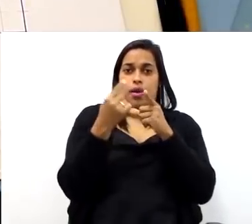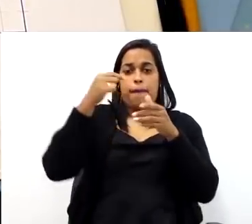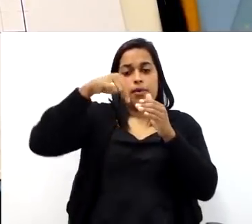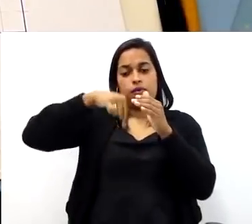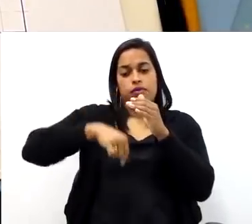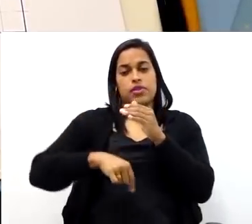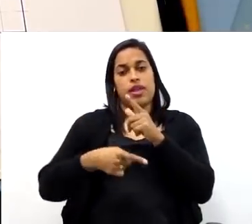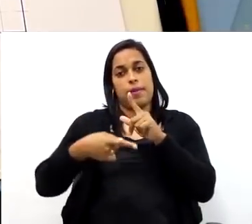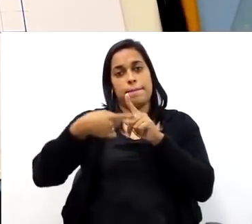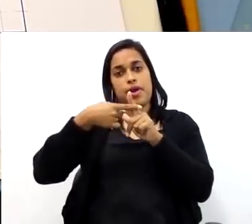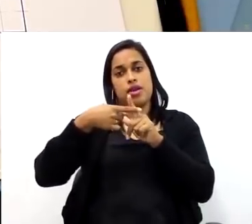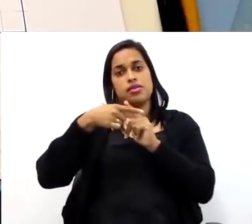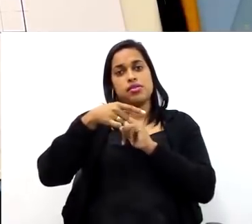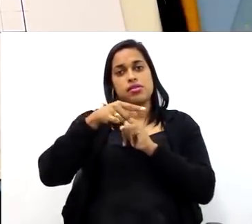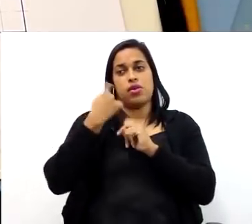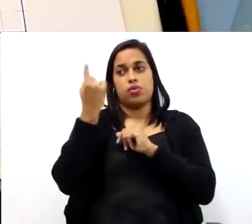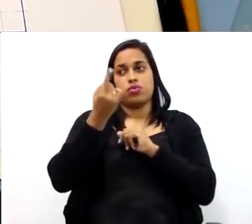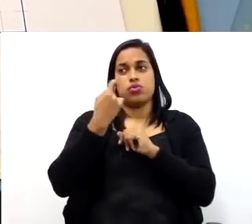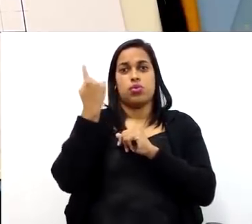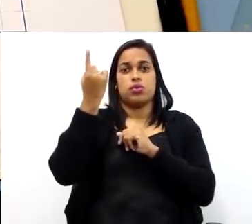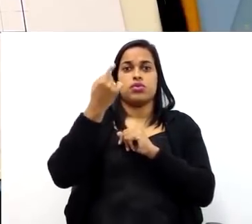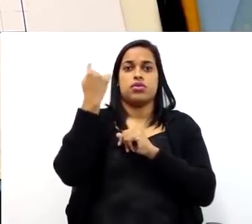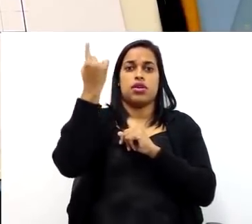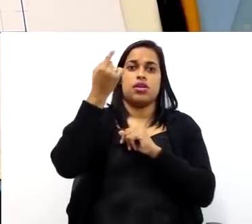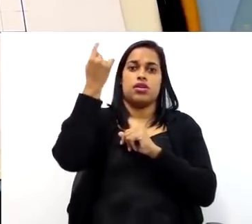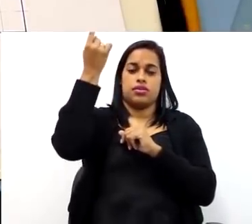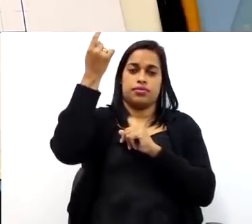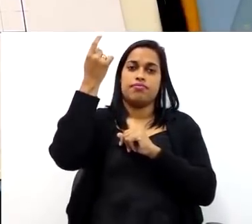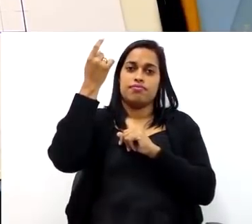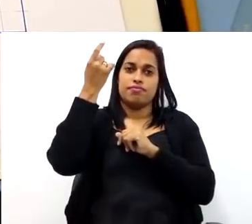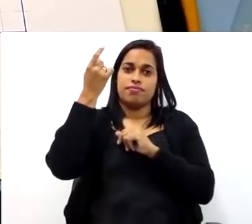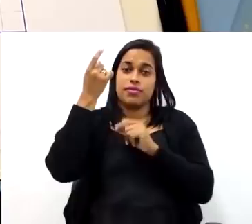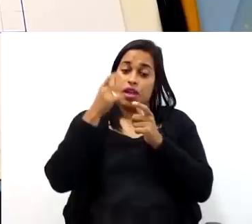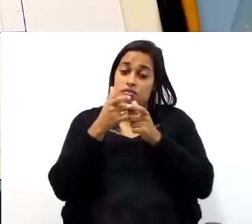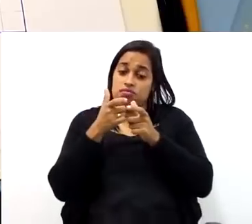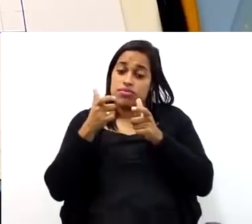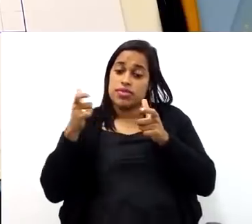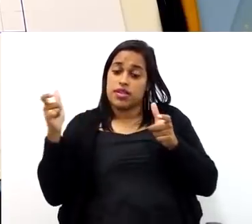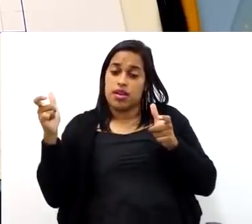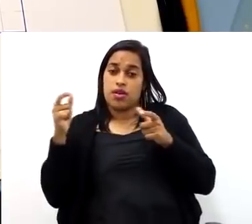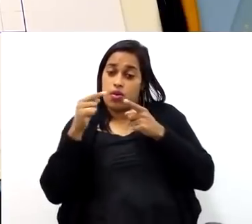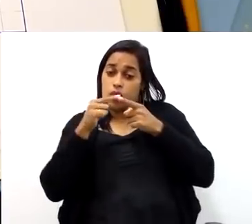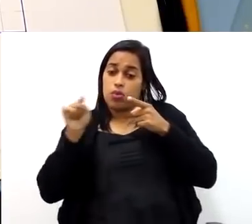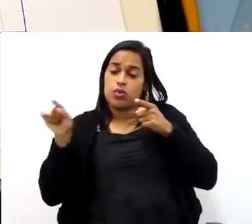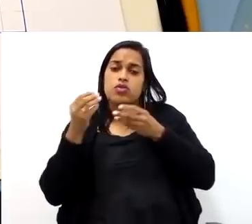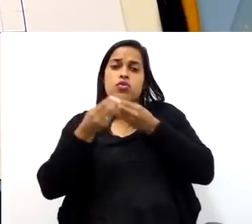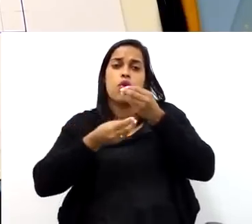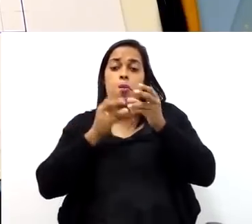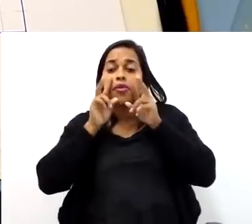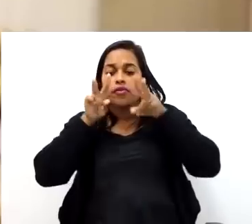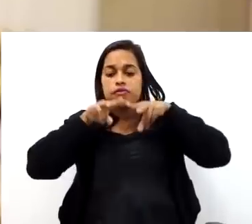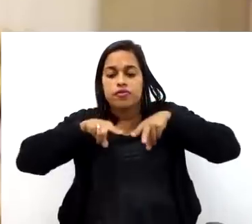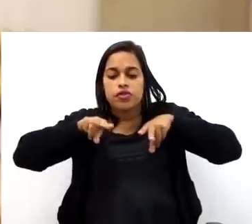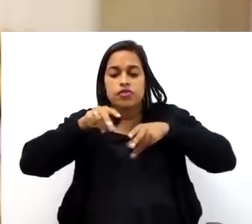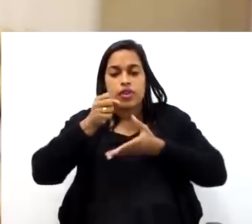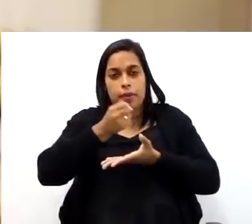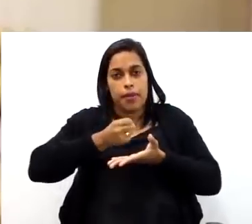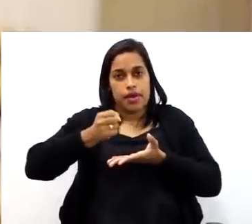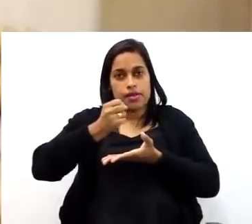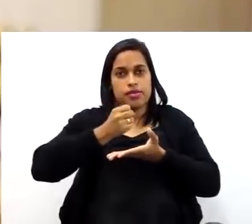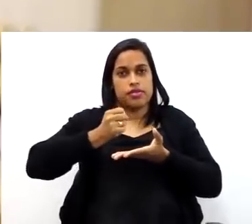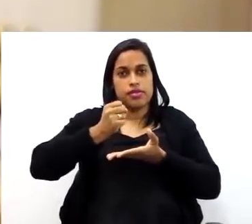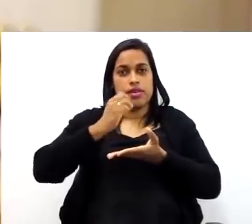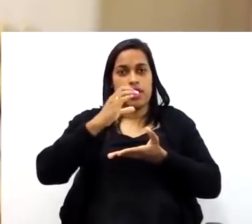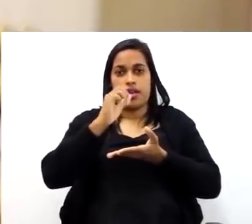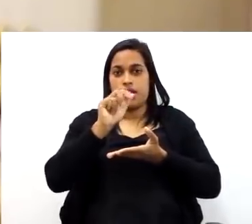cruzamento de profundidades com alturas, as larguras vão ficar aqui em vista básica. Essa é uma